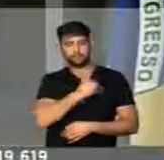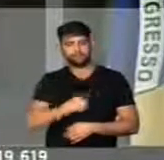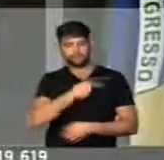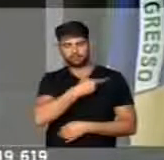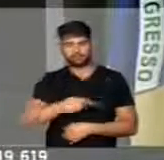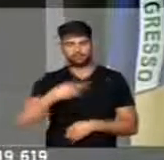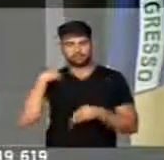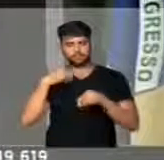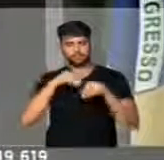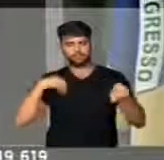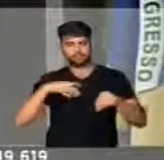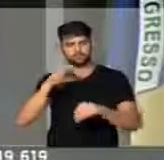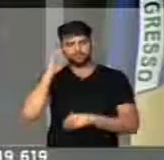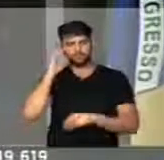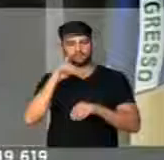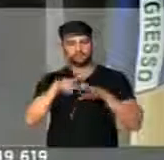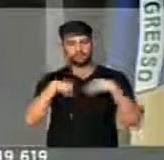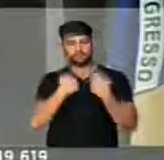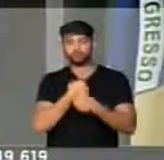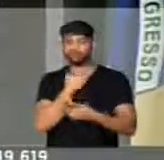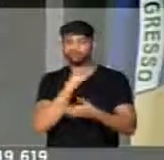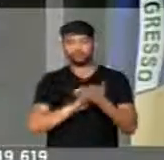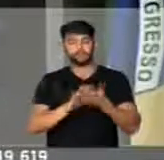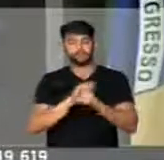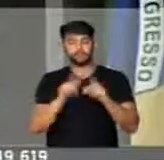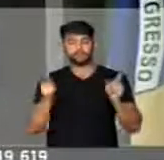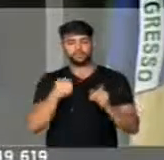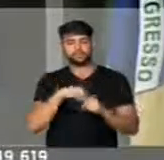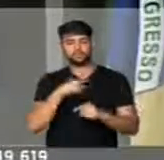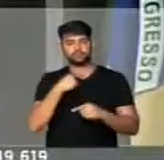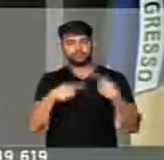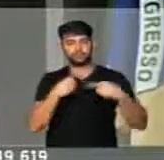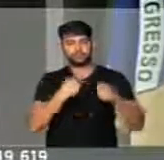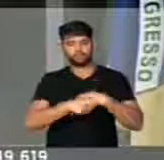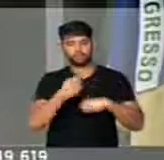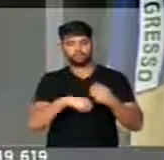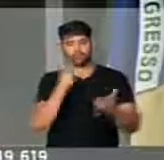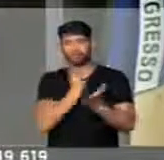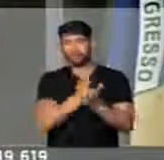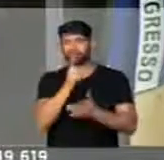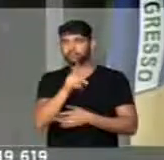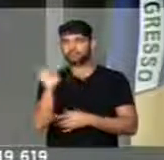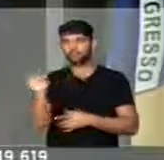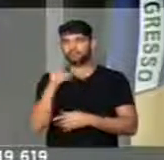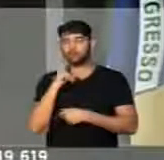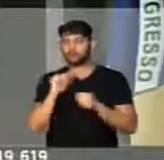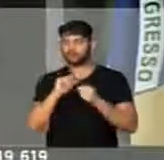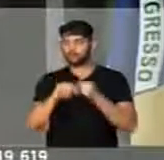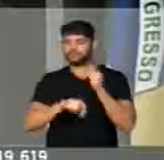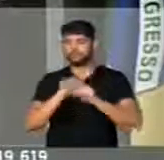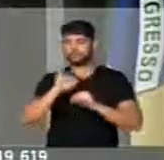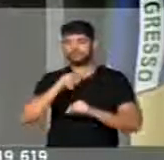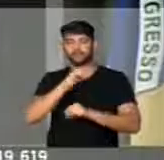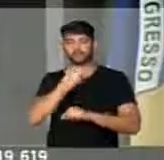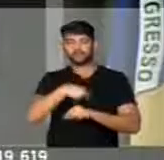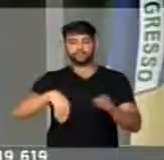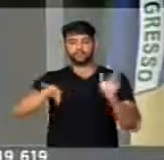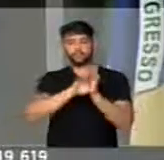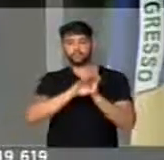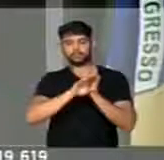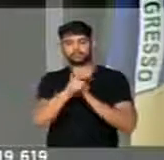da presidente afastada Dilma Rousseff. O que nós não podemos mais é uma política econômica como a do PT, que fez com que a inflação chegasse à